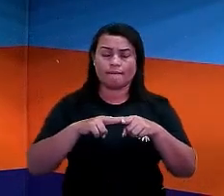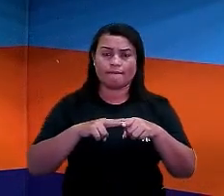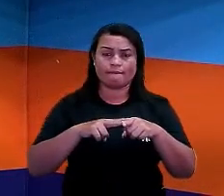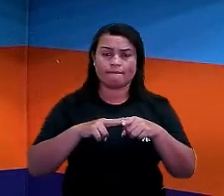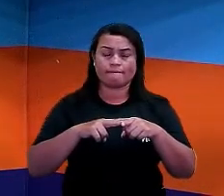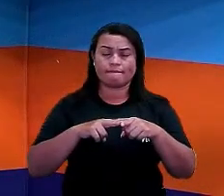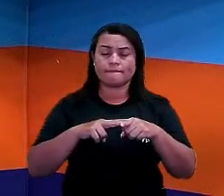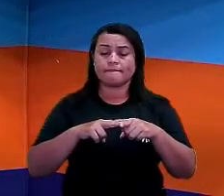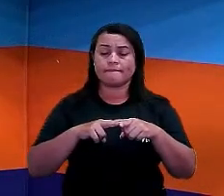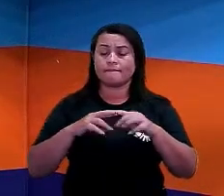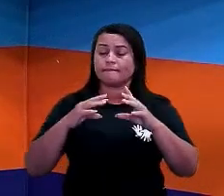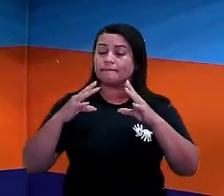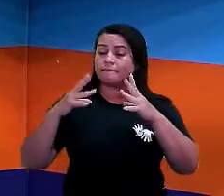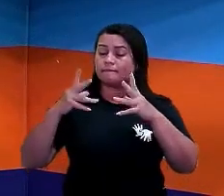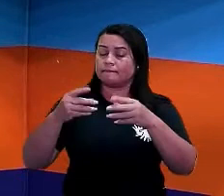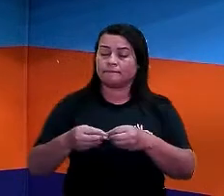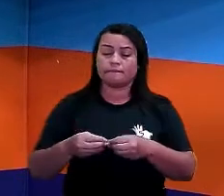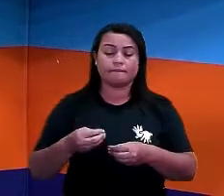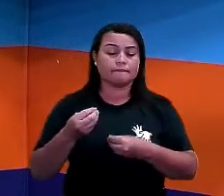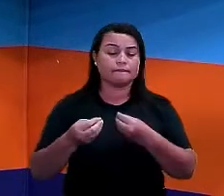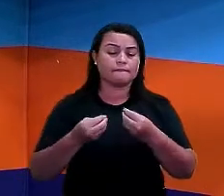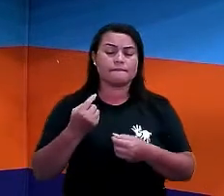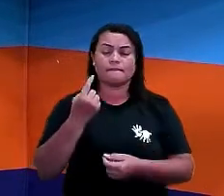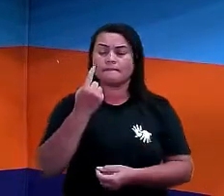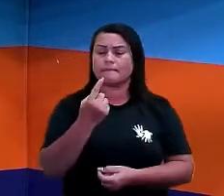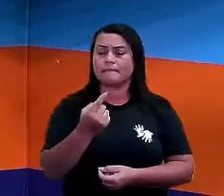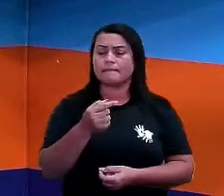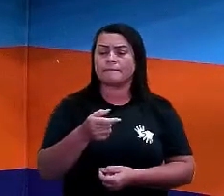pizza, tá? Então, eu só quero um